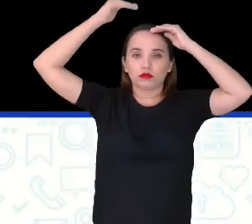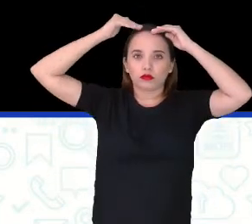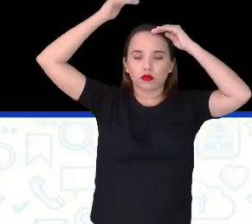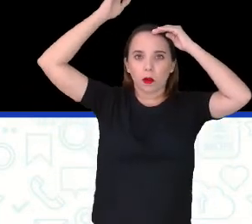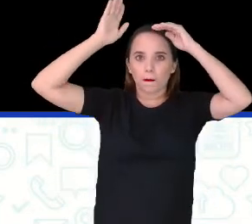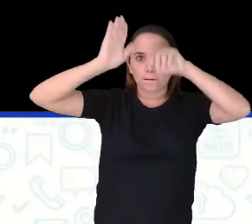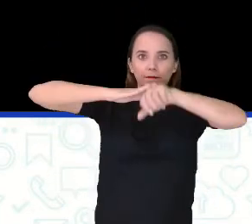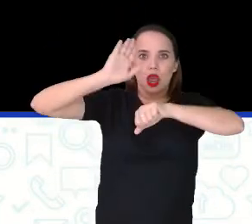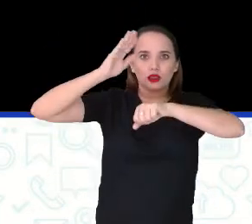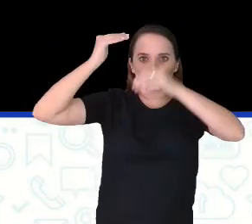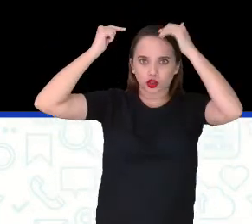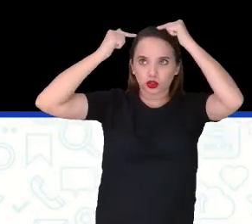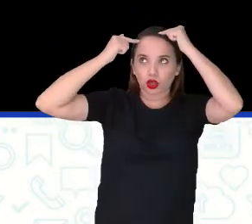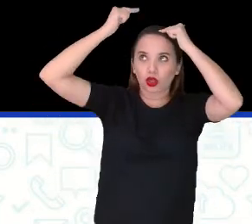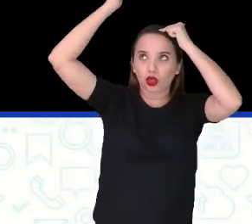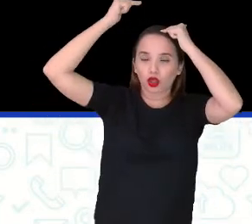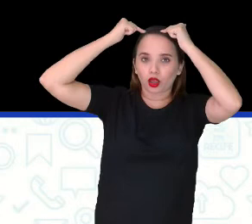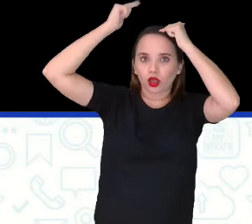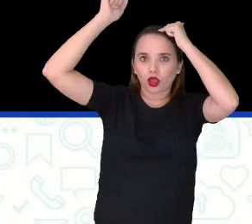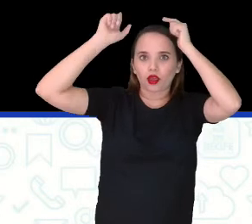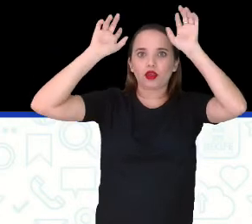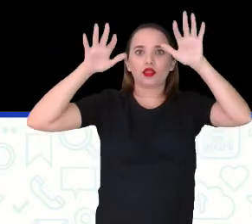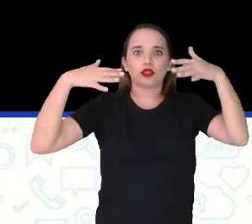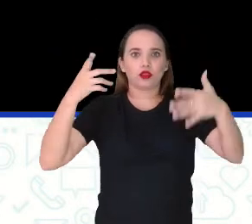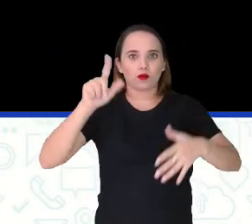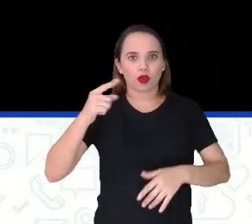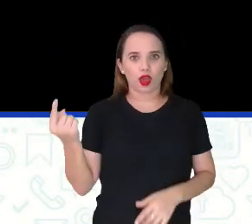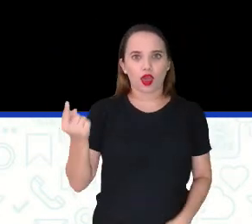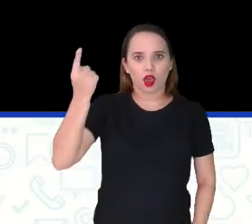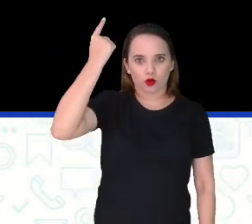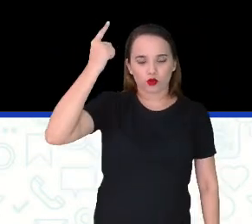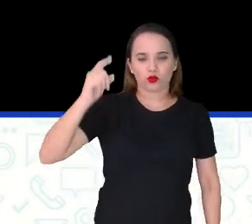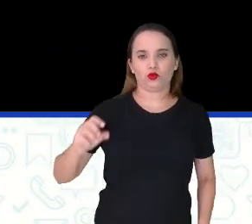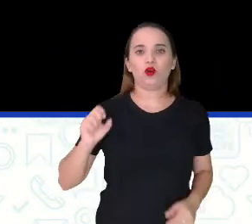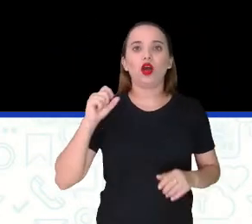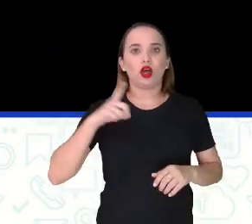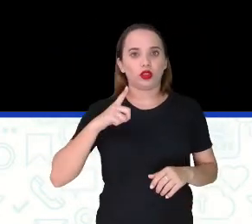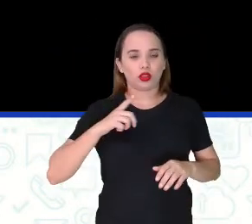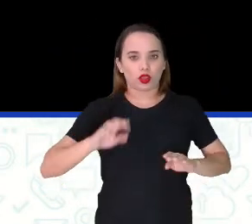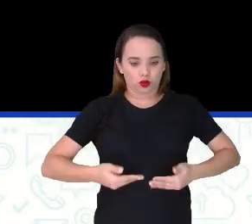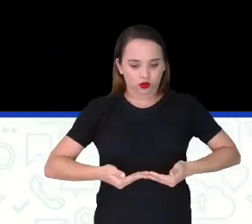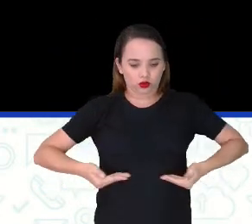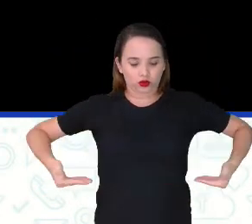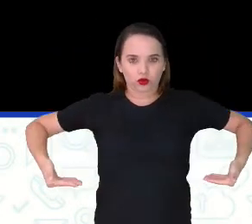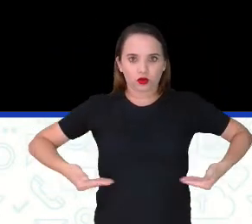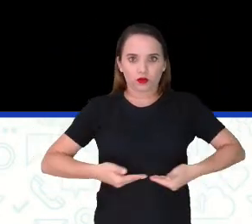né? Tem aí os movimentos médios, que estão aí na altura da cintura,